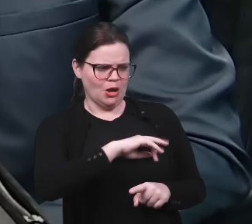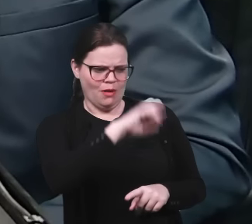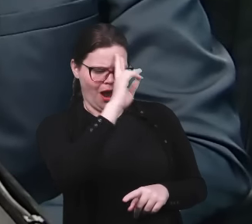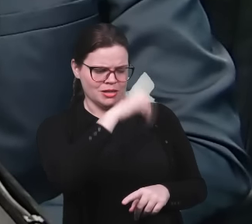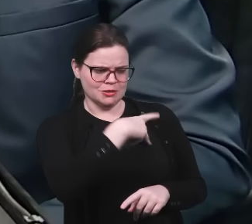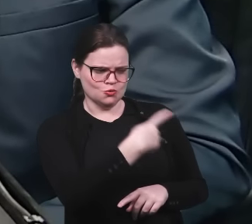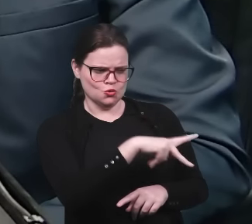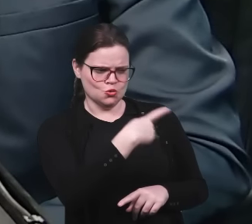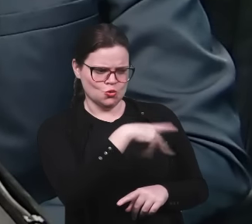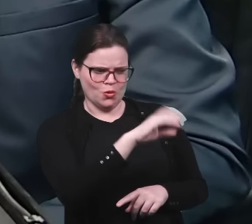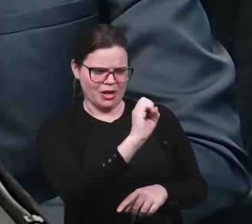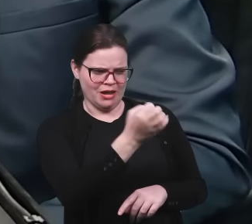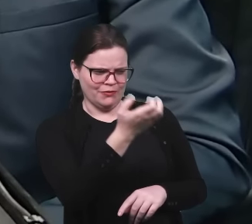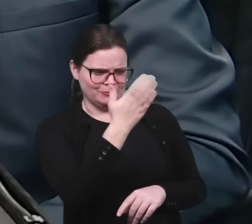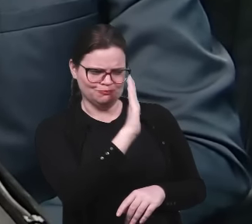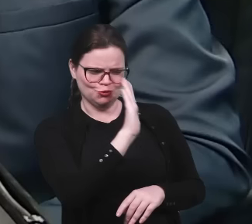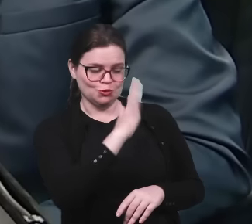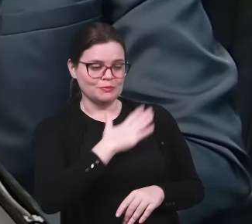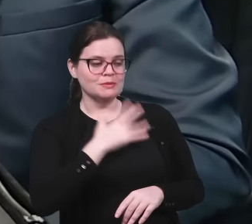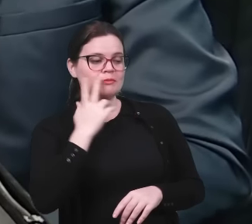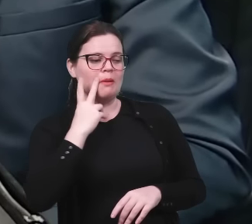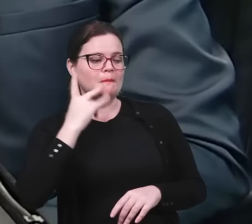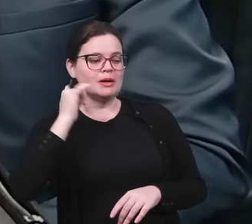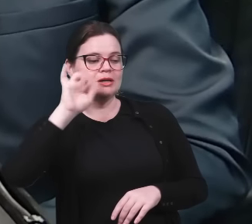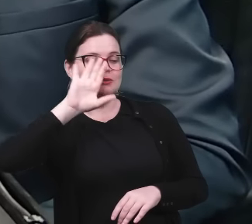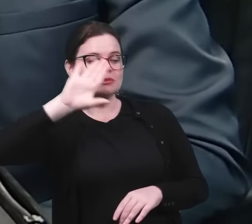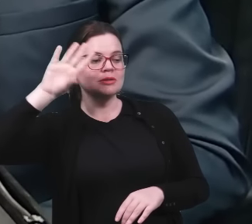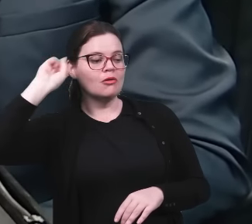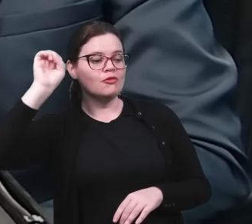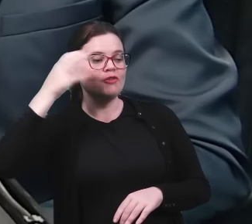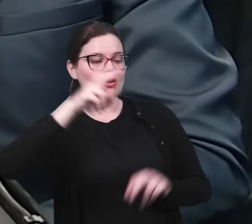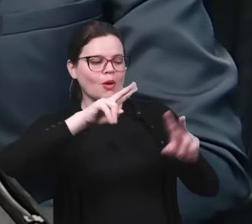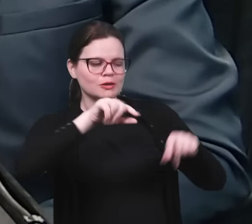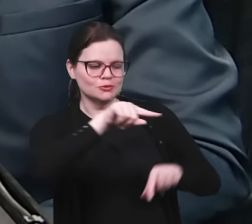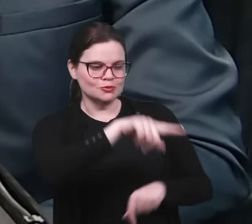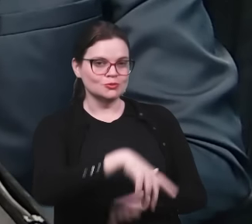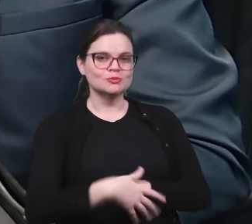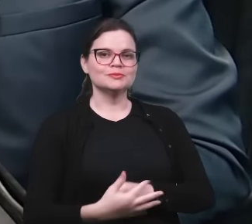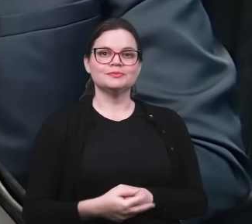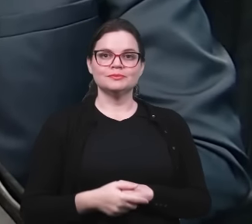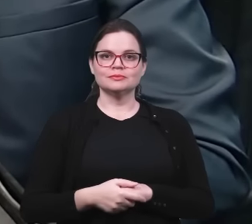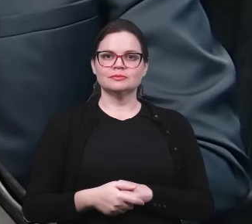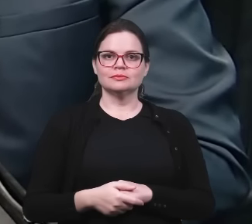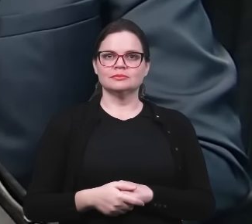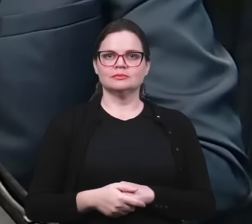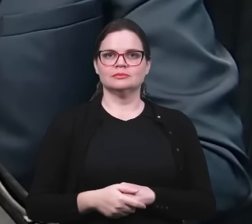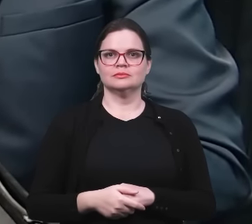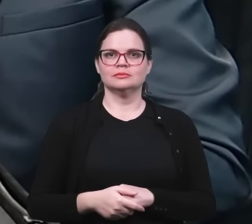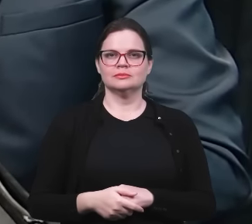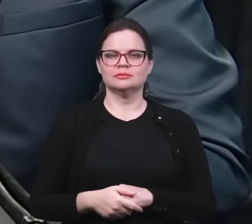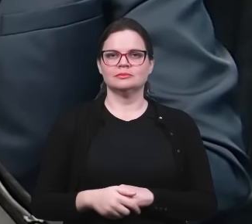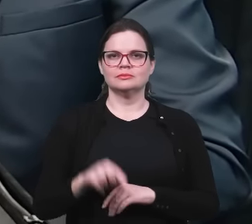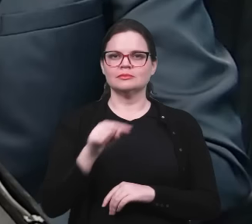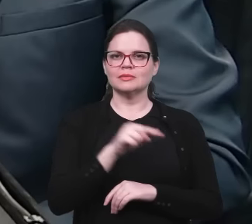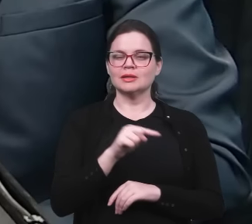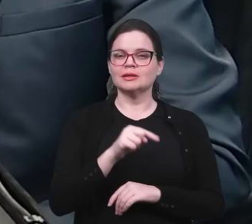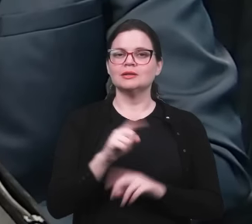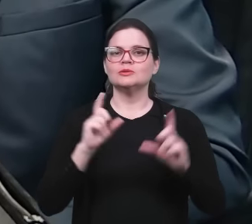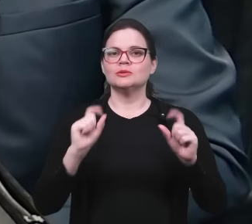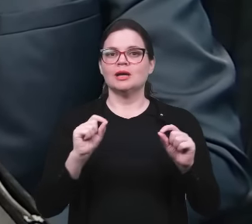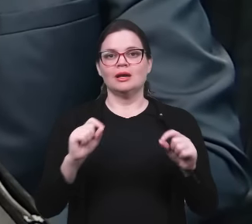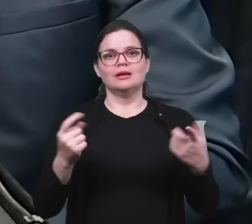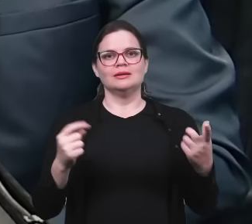sangue que te revelou, mas meu Pai que está nos céus te revelou. E um aspecto muito importante é que Jesus é